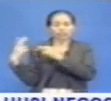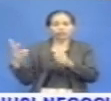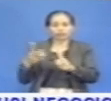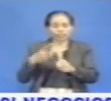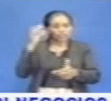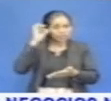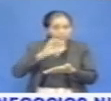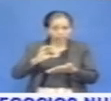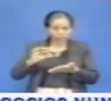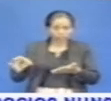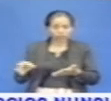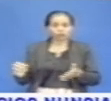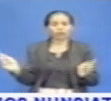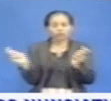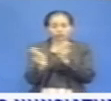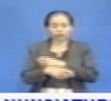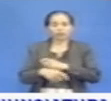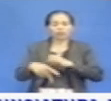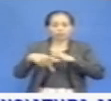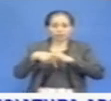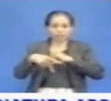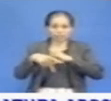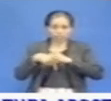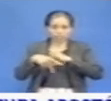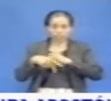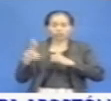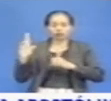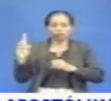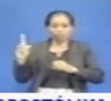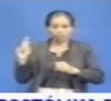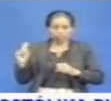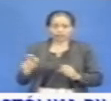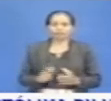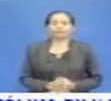troca deputado bancada UDT, para frente mudança Isabel Ximenes.